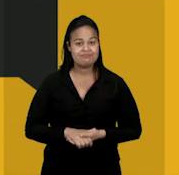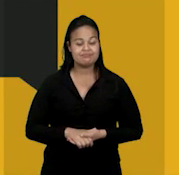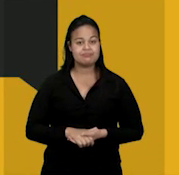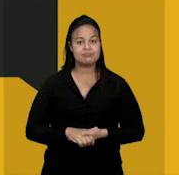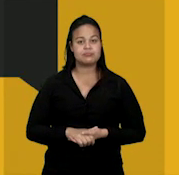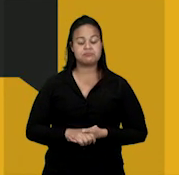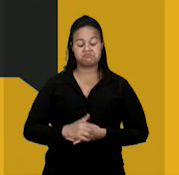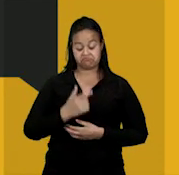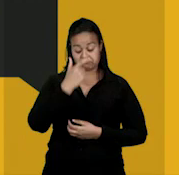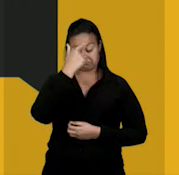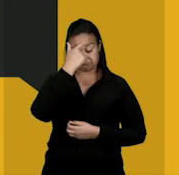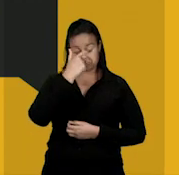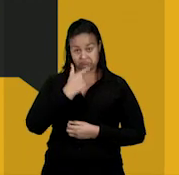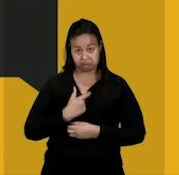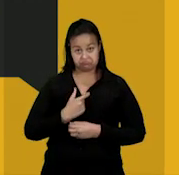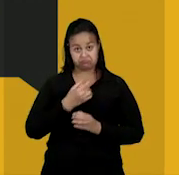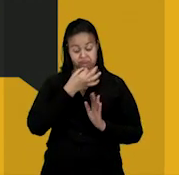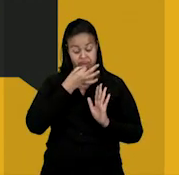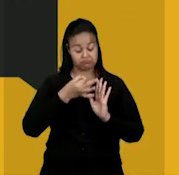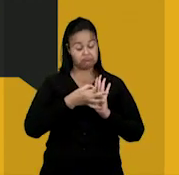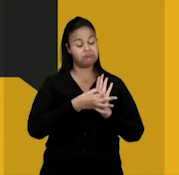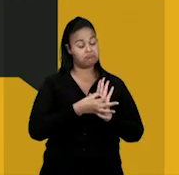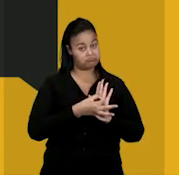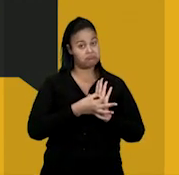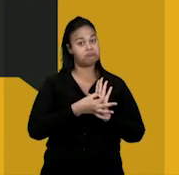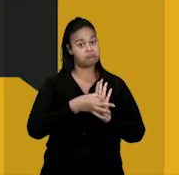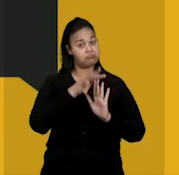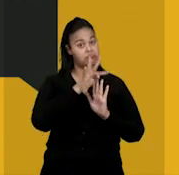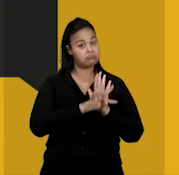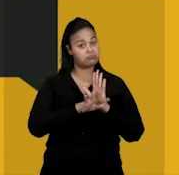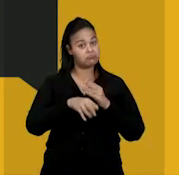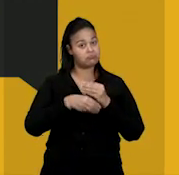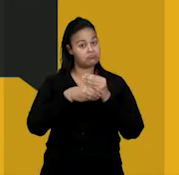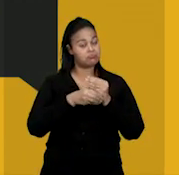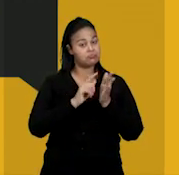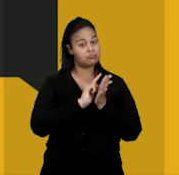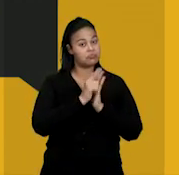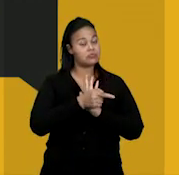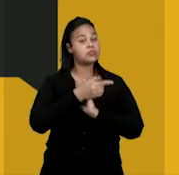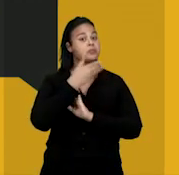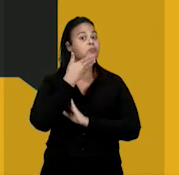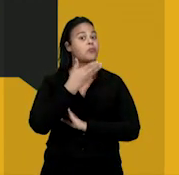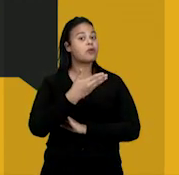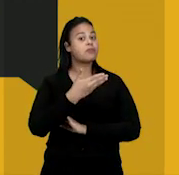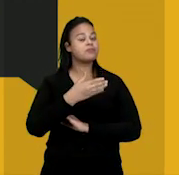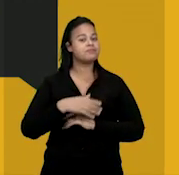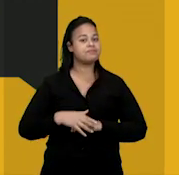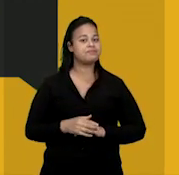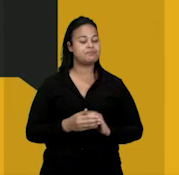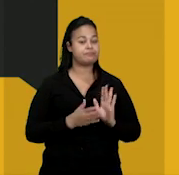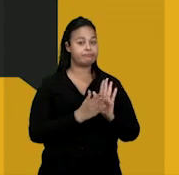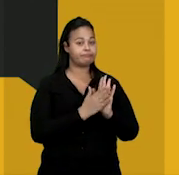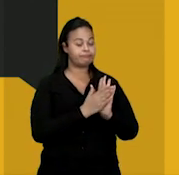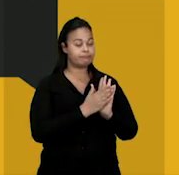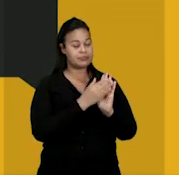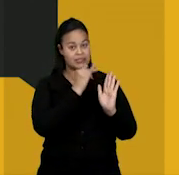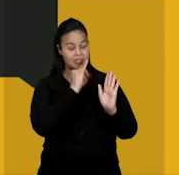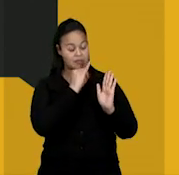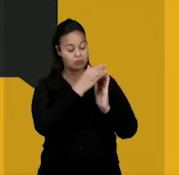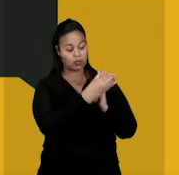Posicionar-se criticamente em relação a textos pertencentes a gêneros como quarta capa de um livro, por